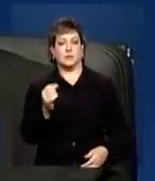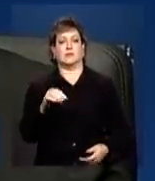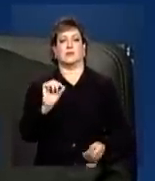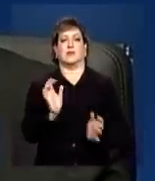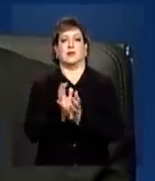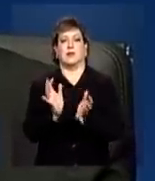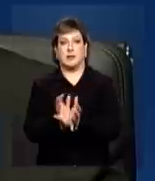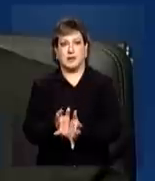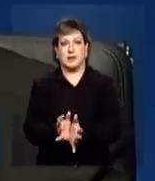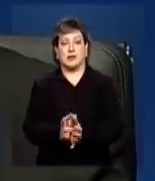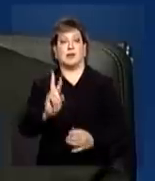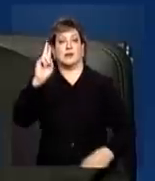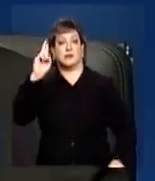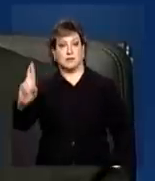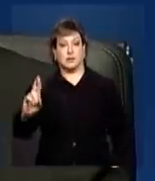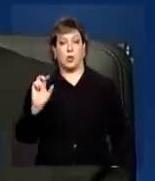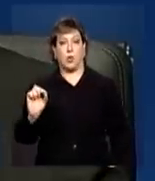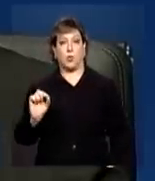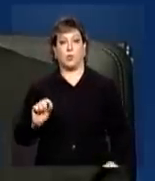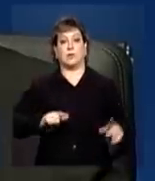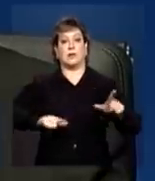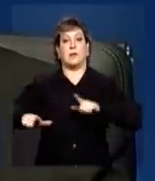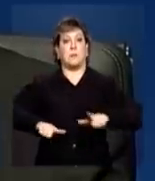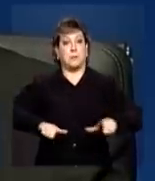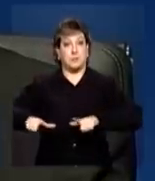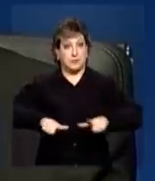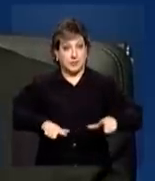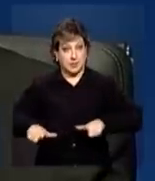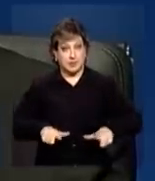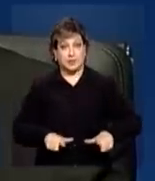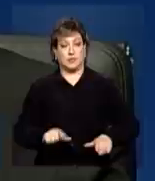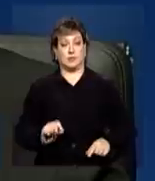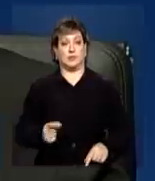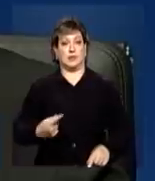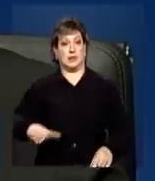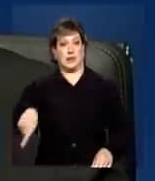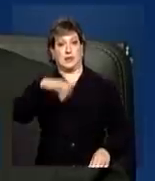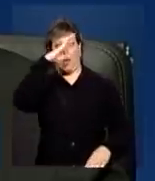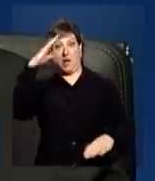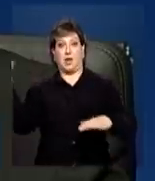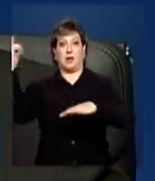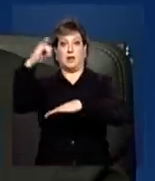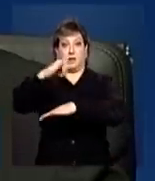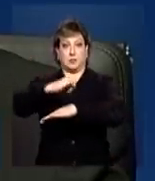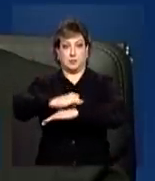responsável pela operação desses aeroportos.